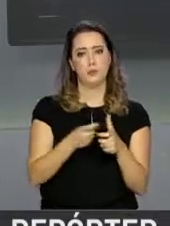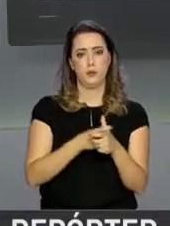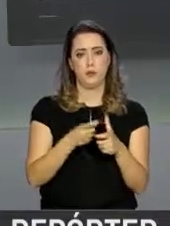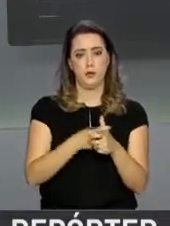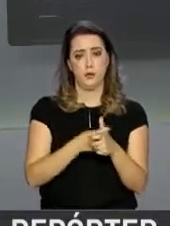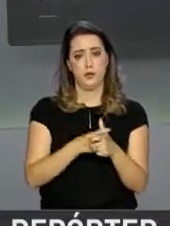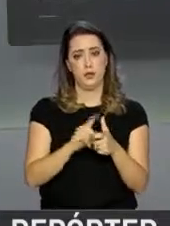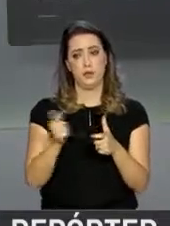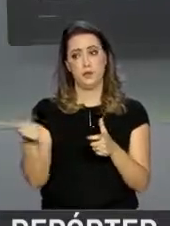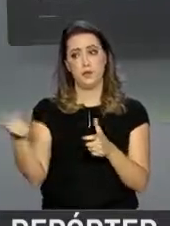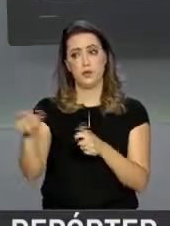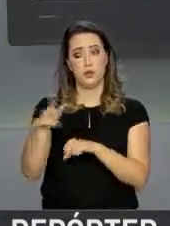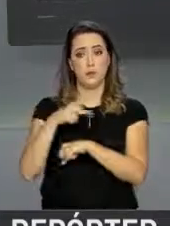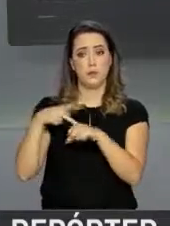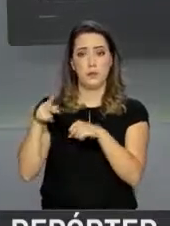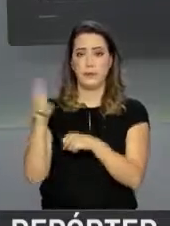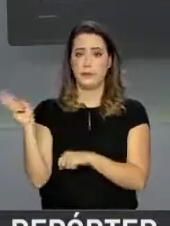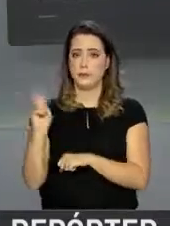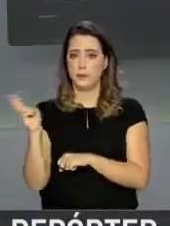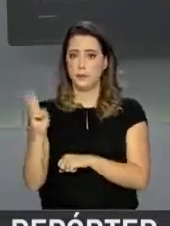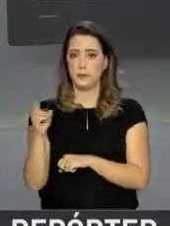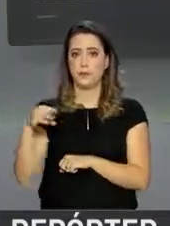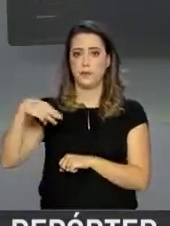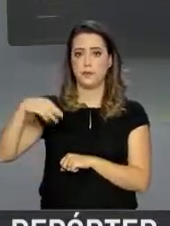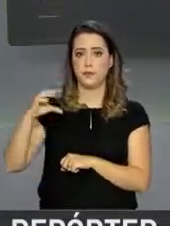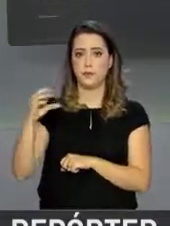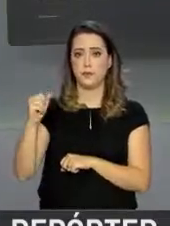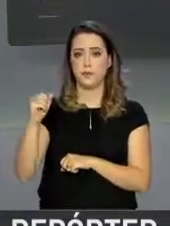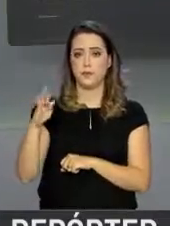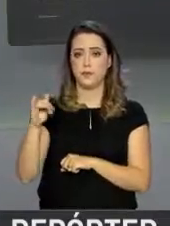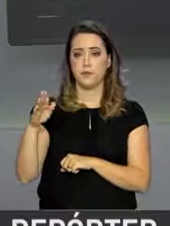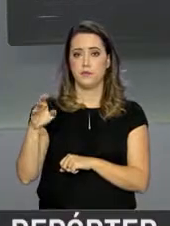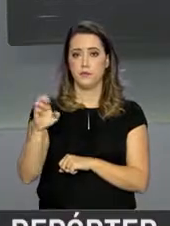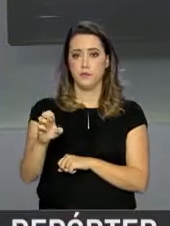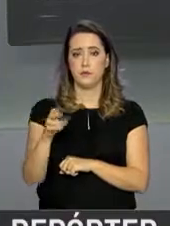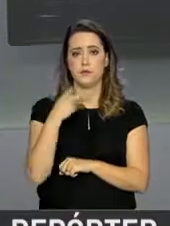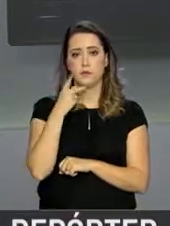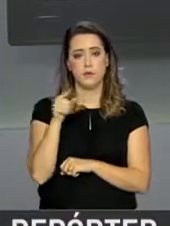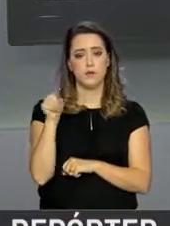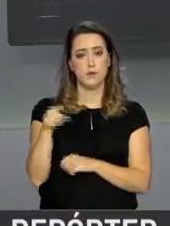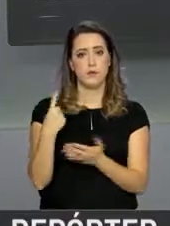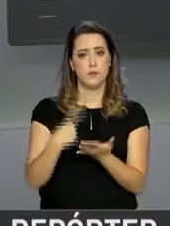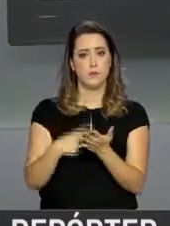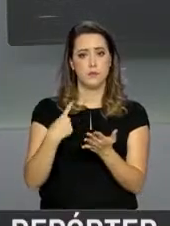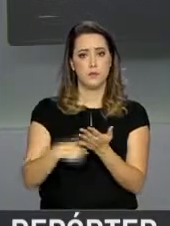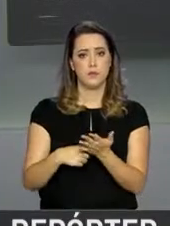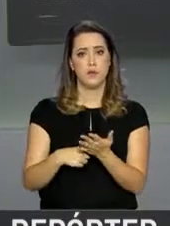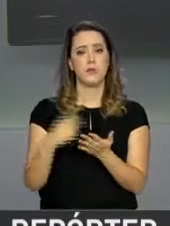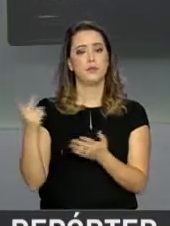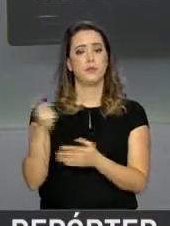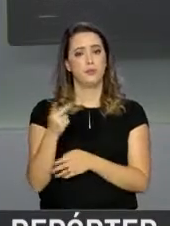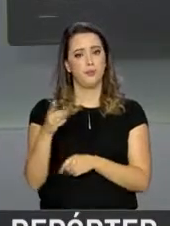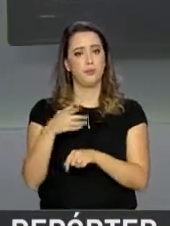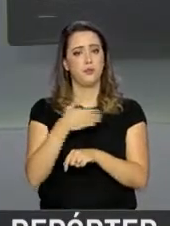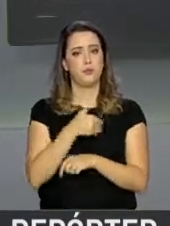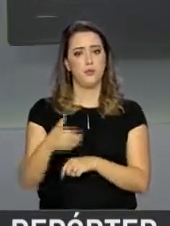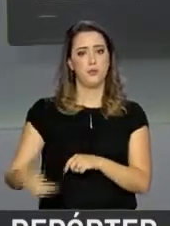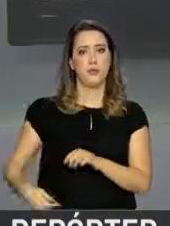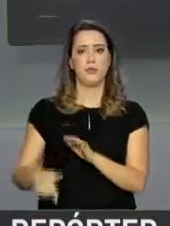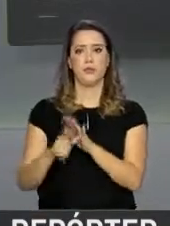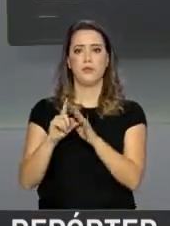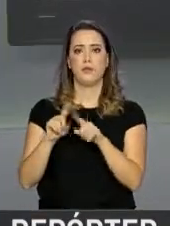não pagas pelos governos da Venezuela e de Moçambique. Temer ressaltou que esse foi um compromisso firmado por